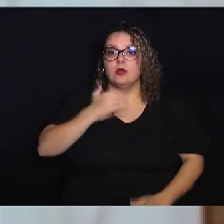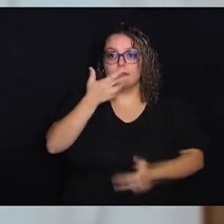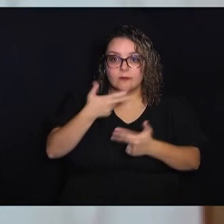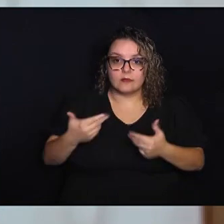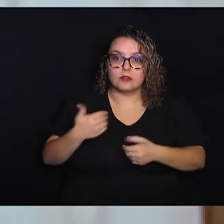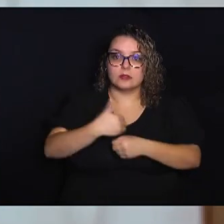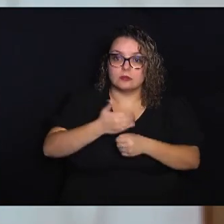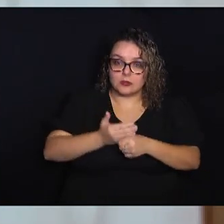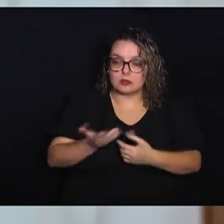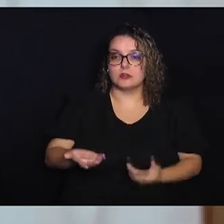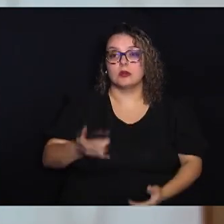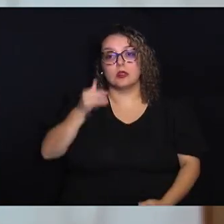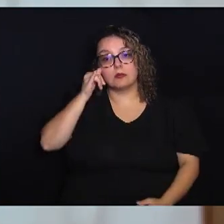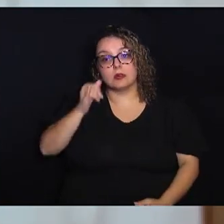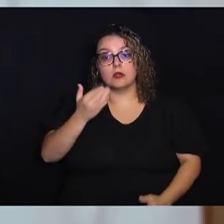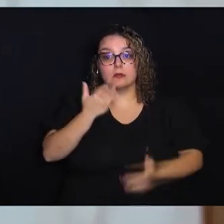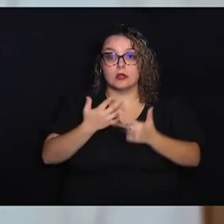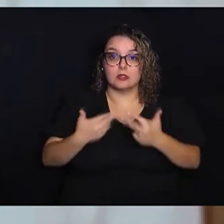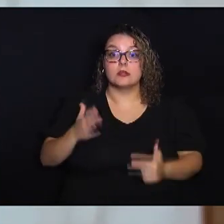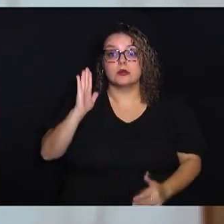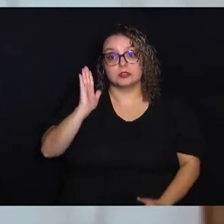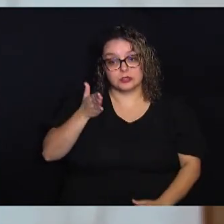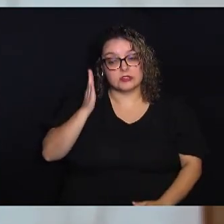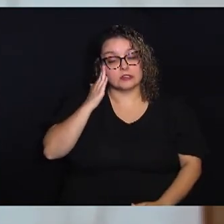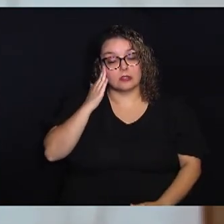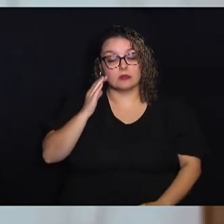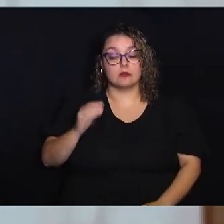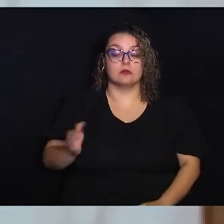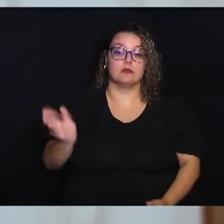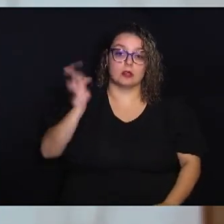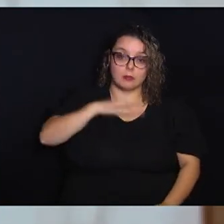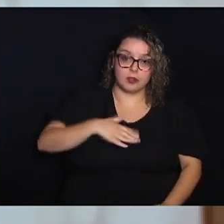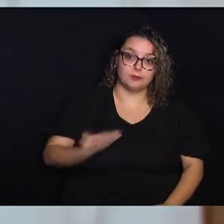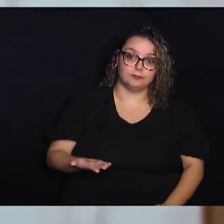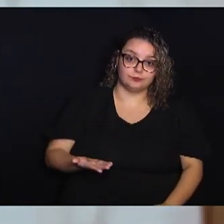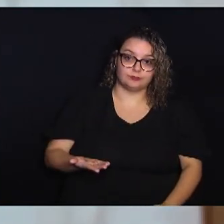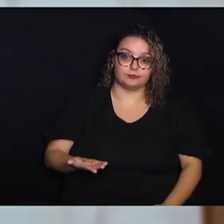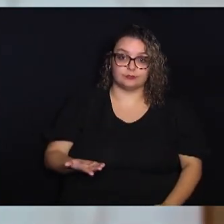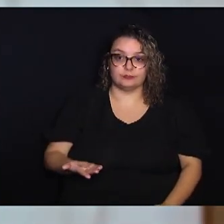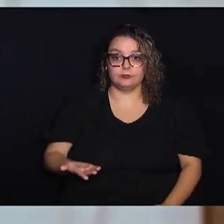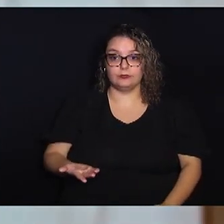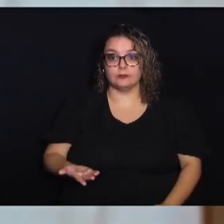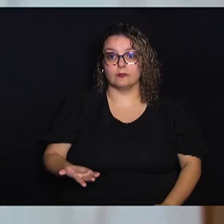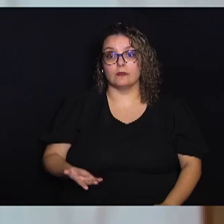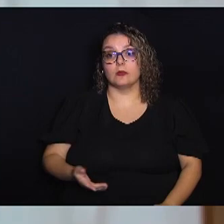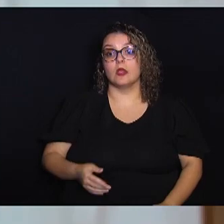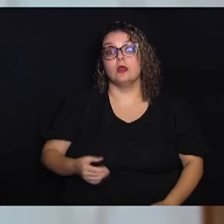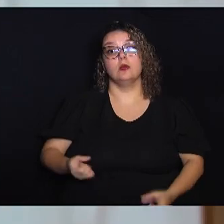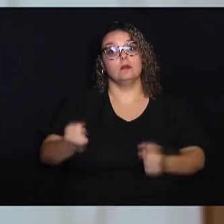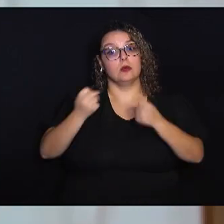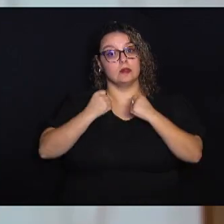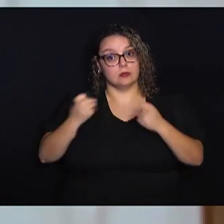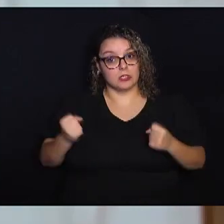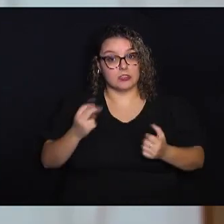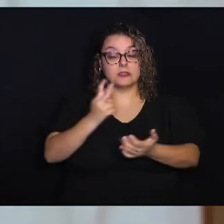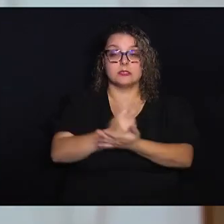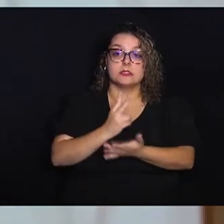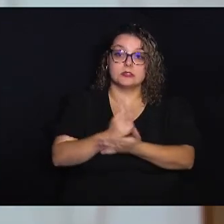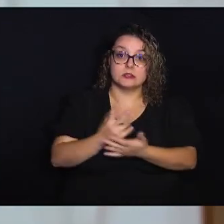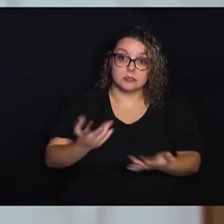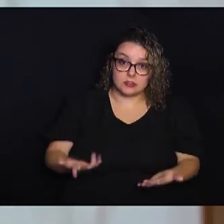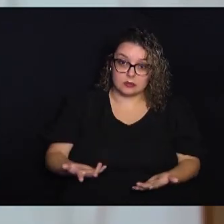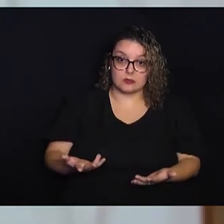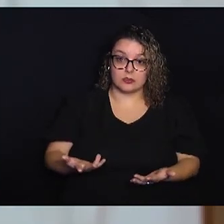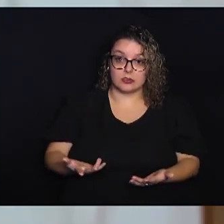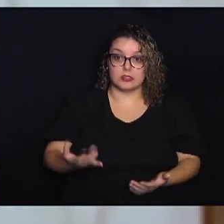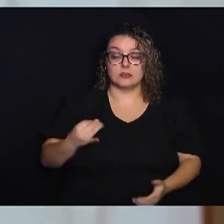legumes, verduras, evitar alimentos que a gente já sabe que faz mal, né? Se a gente ficar chovendo no molhado, manter uma atividade física regular, então, pô,